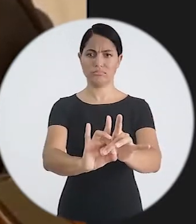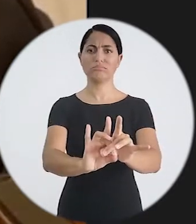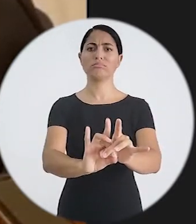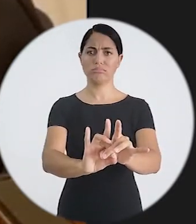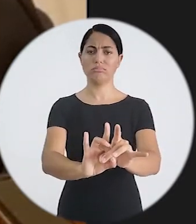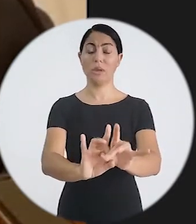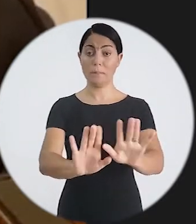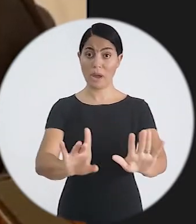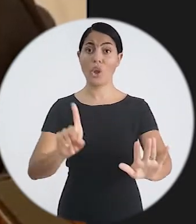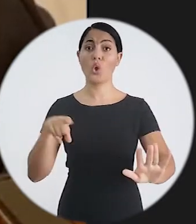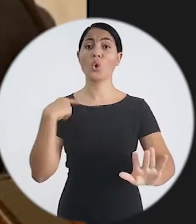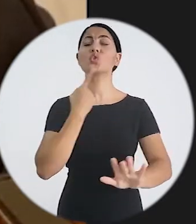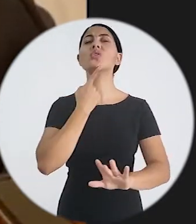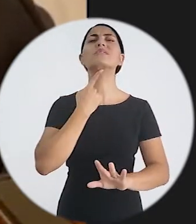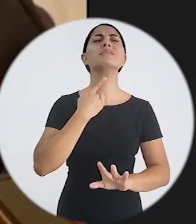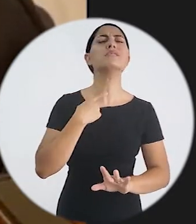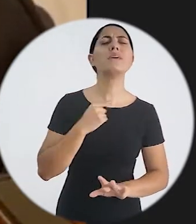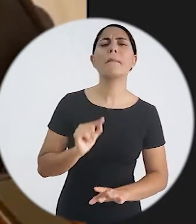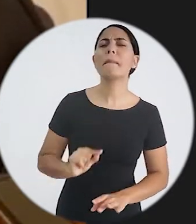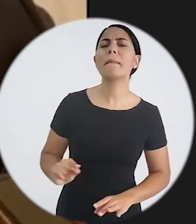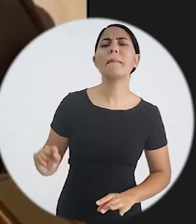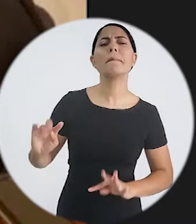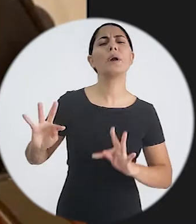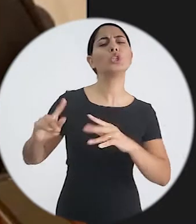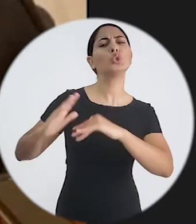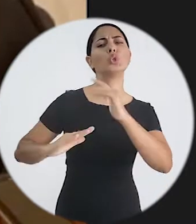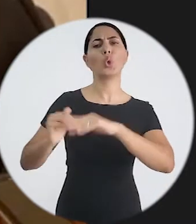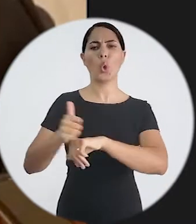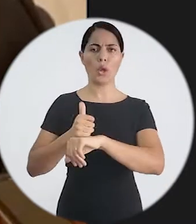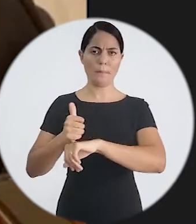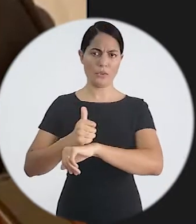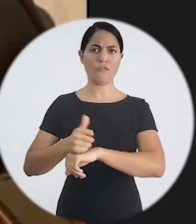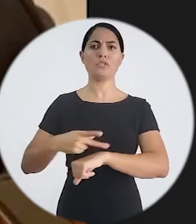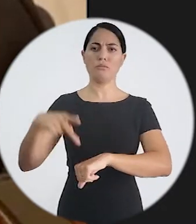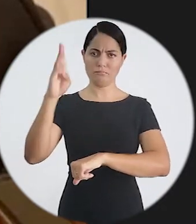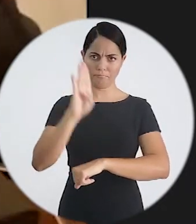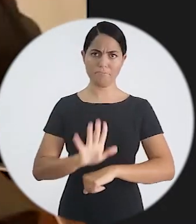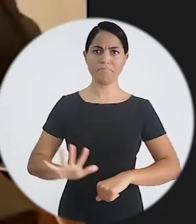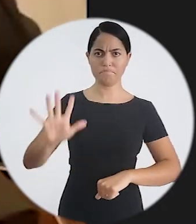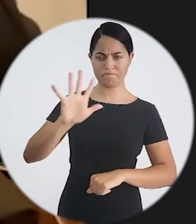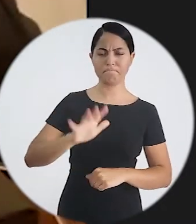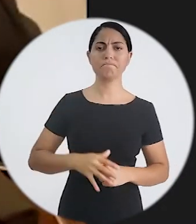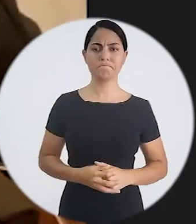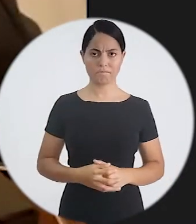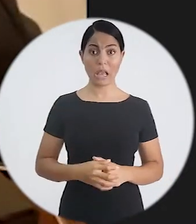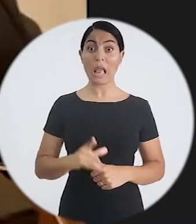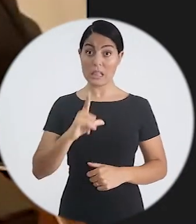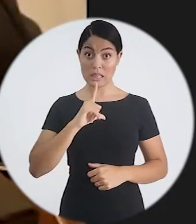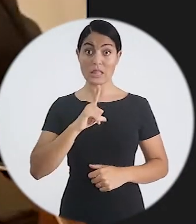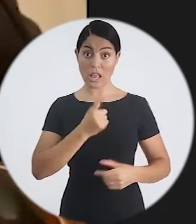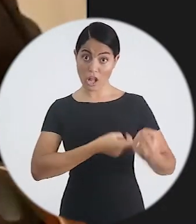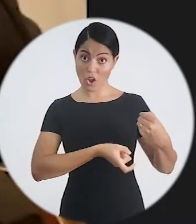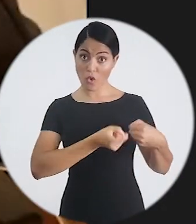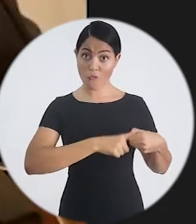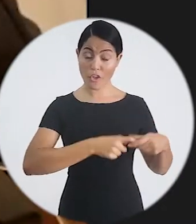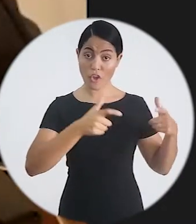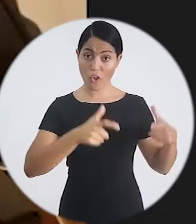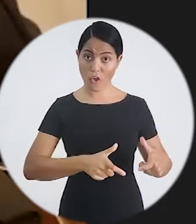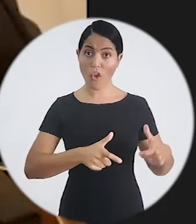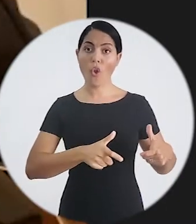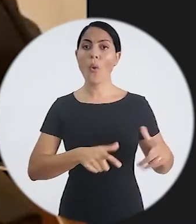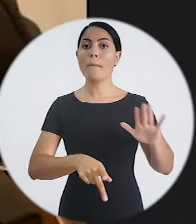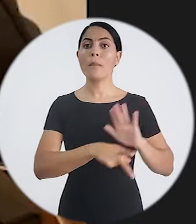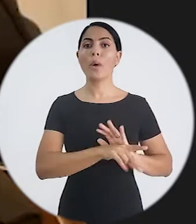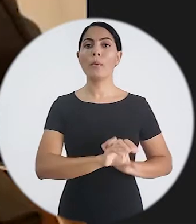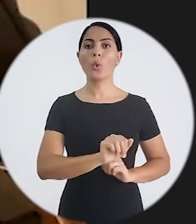à advocacia. E o mesmo nós desejamos para as outras profissões. Nós temos já convênios históricos que podem ser